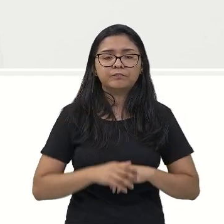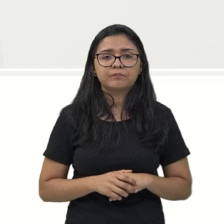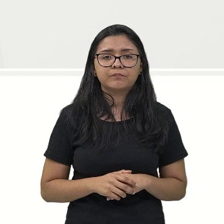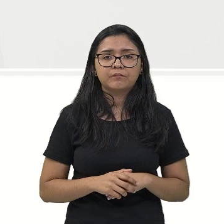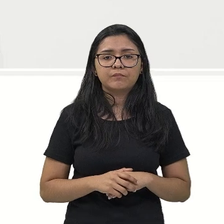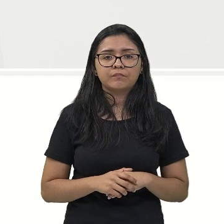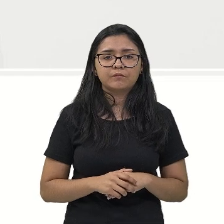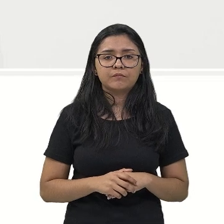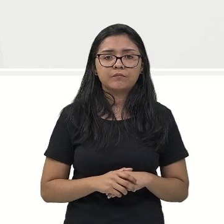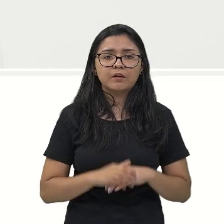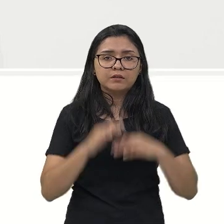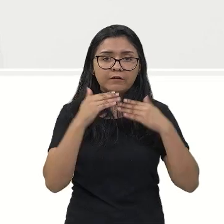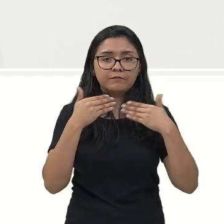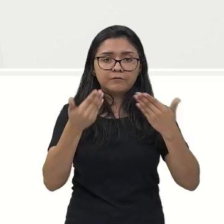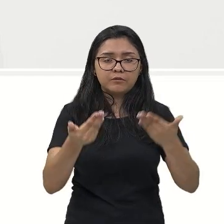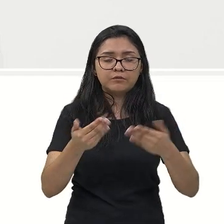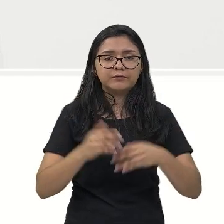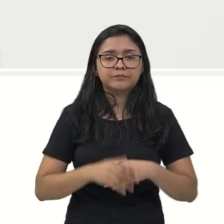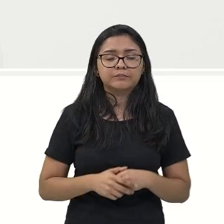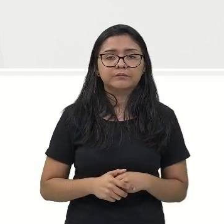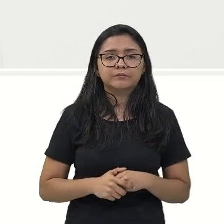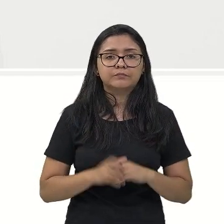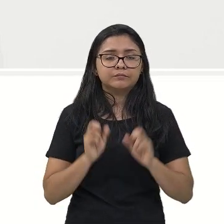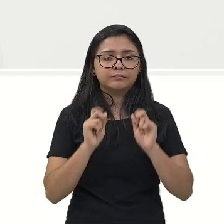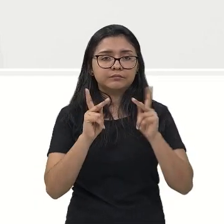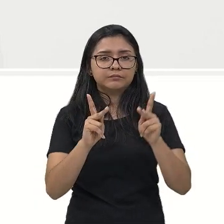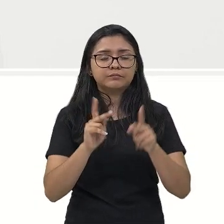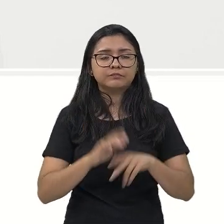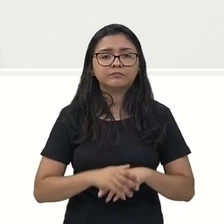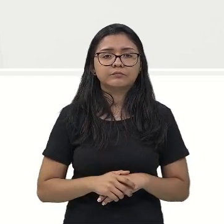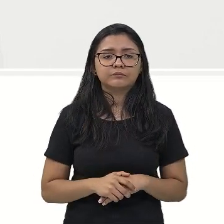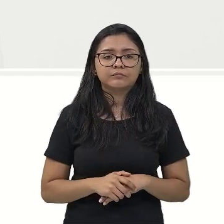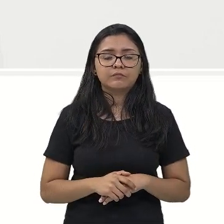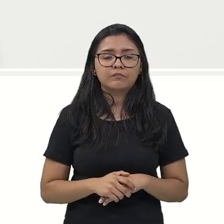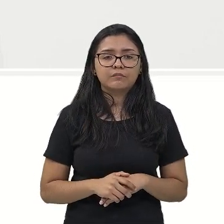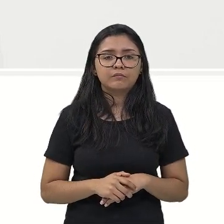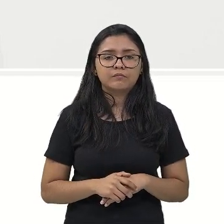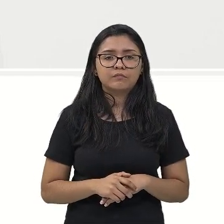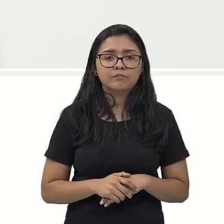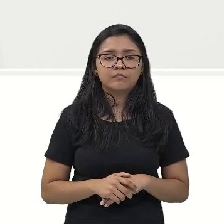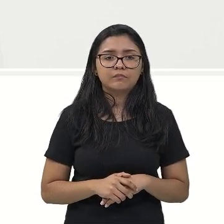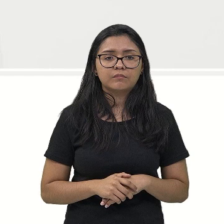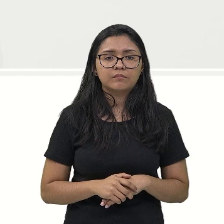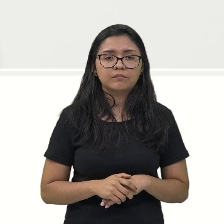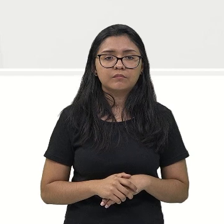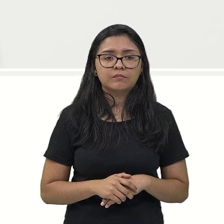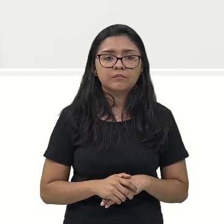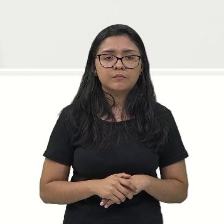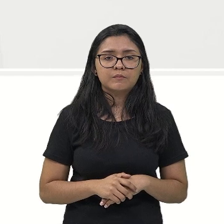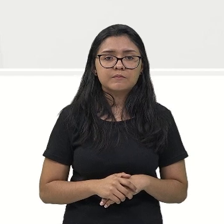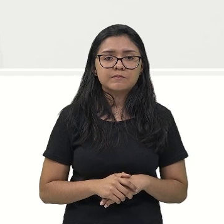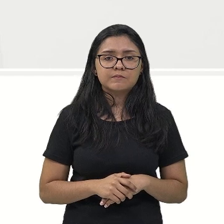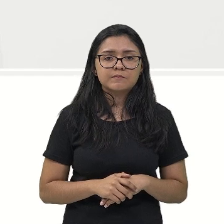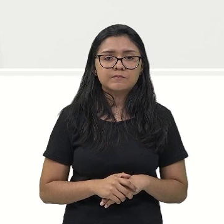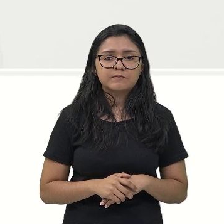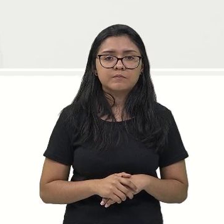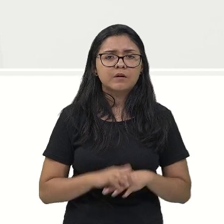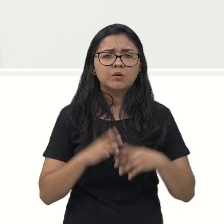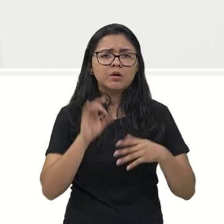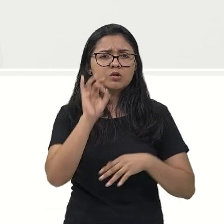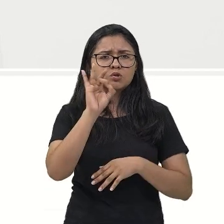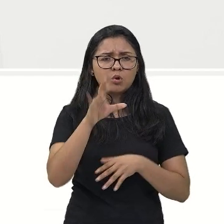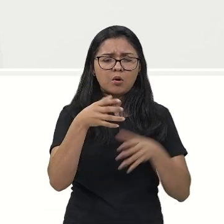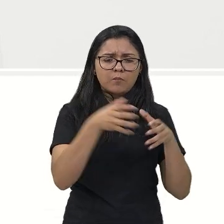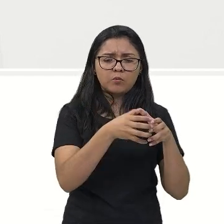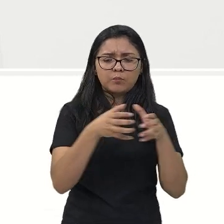cadeia carbônica. Tá bom, gente? Então, eu quero dizer aqui que não é apenas